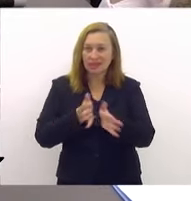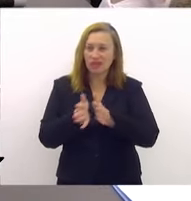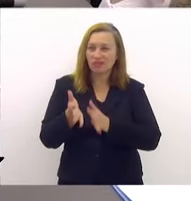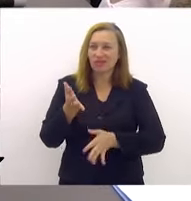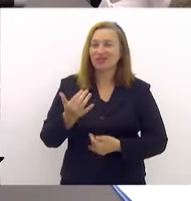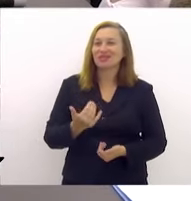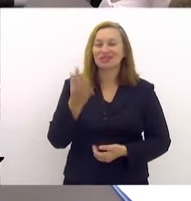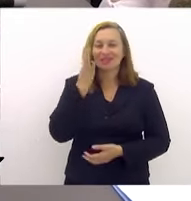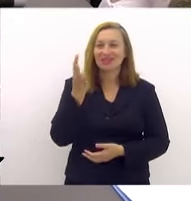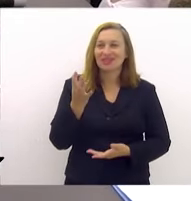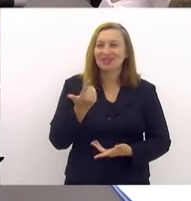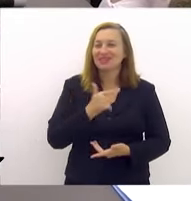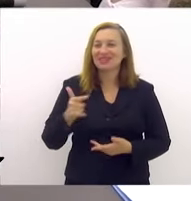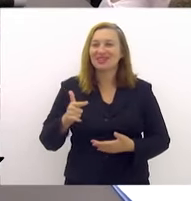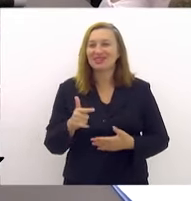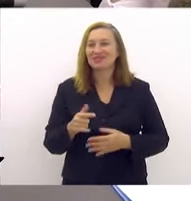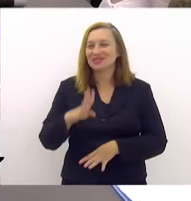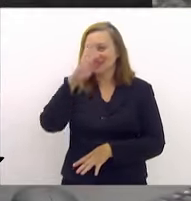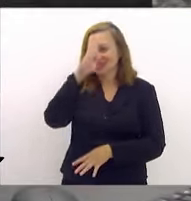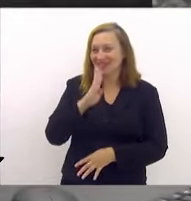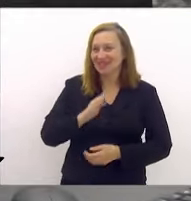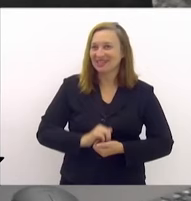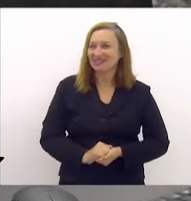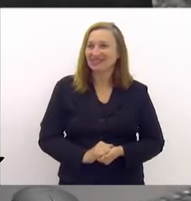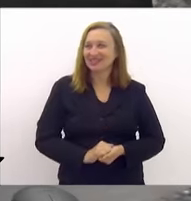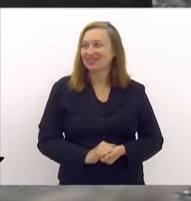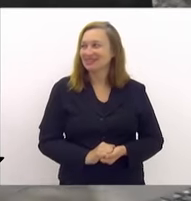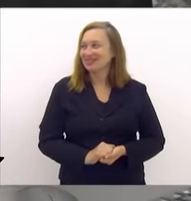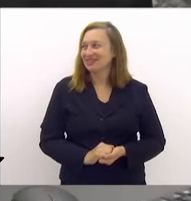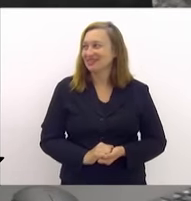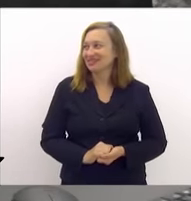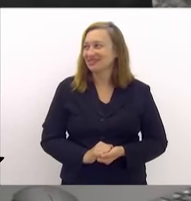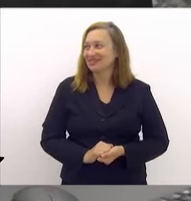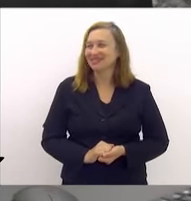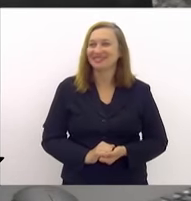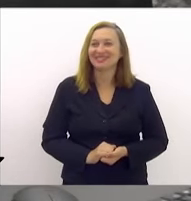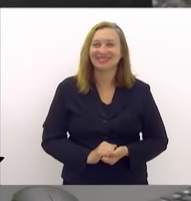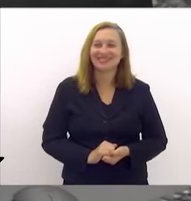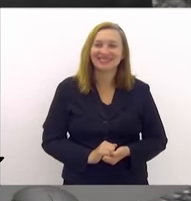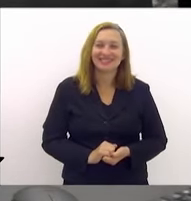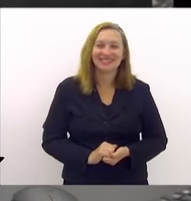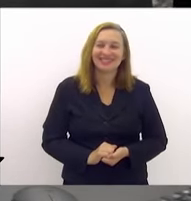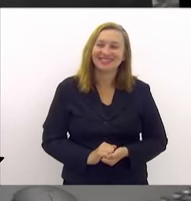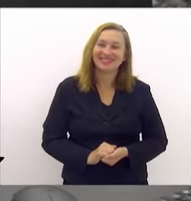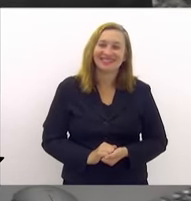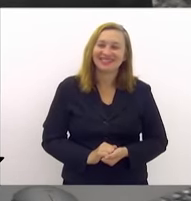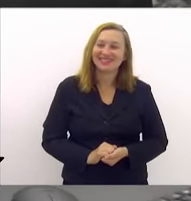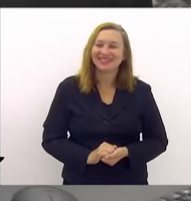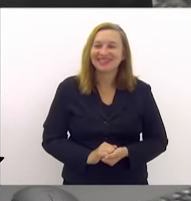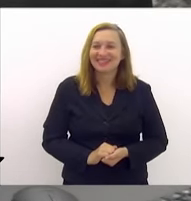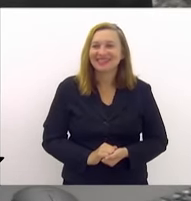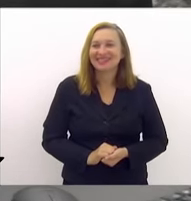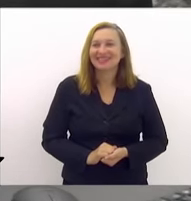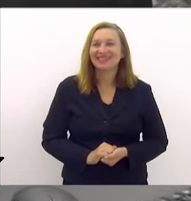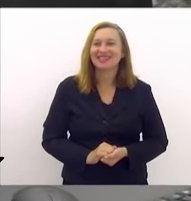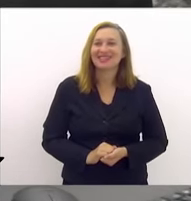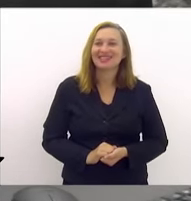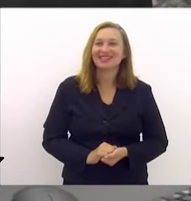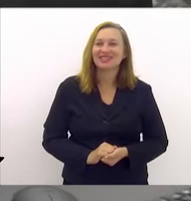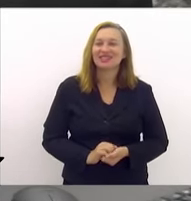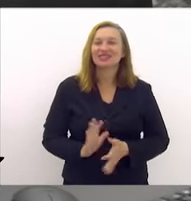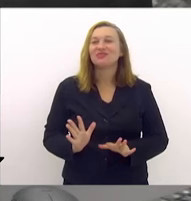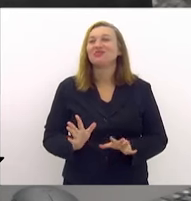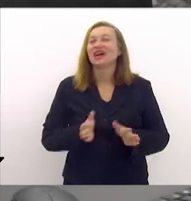ser gratuitos na totalidade, mas acessíveis, ou a custo reduzido. Então, poder botar a